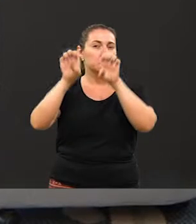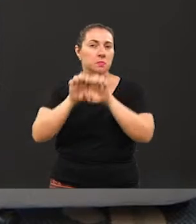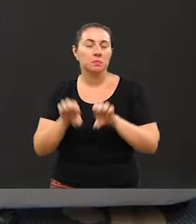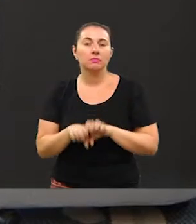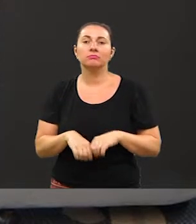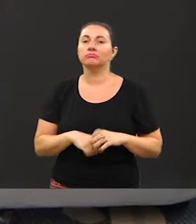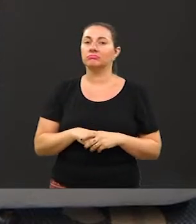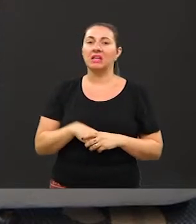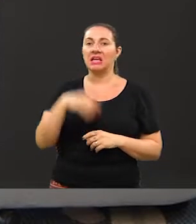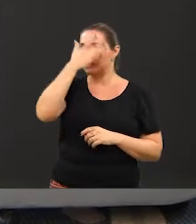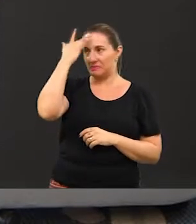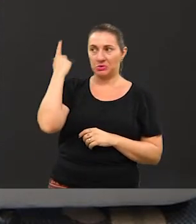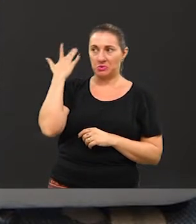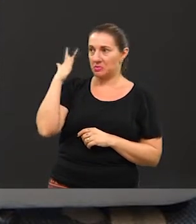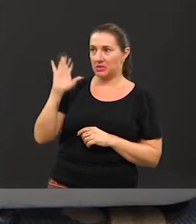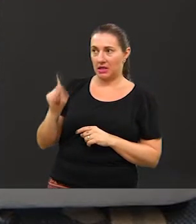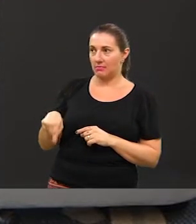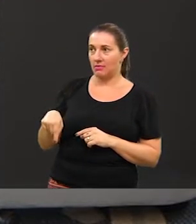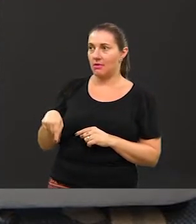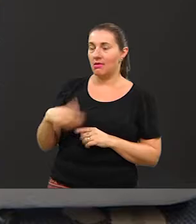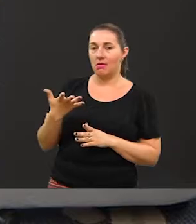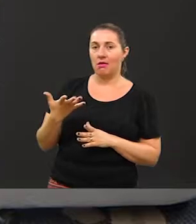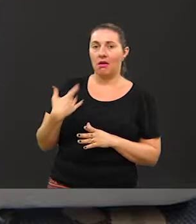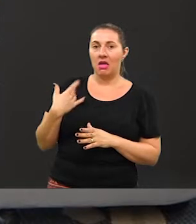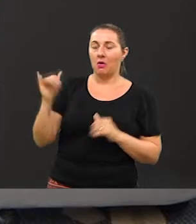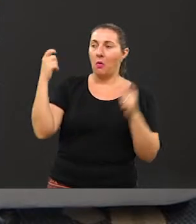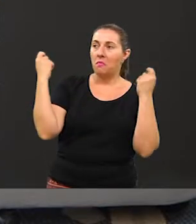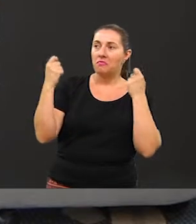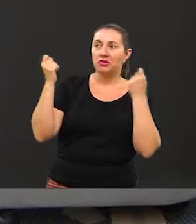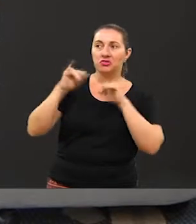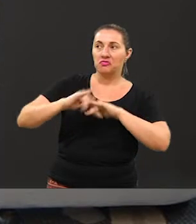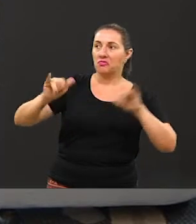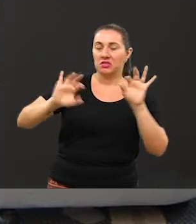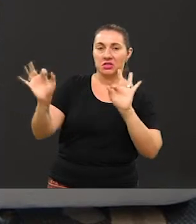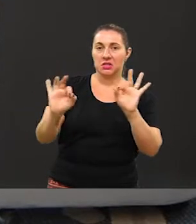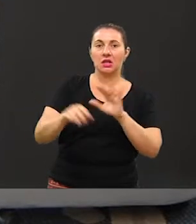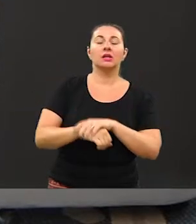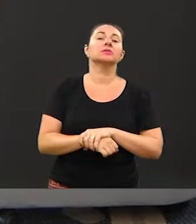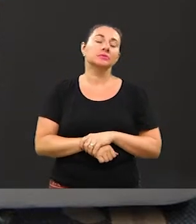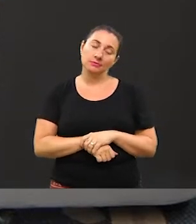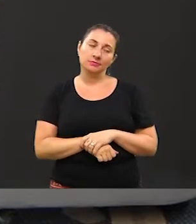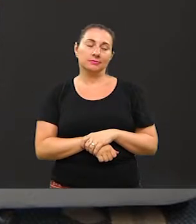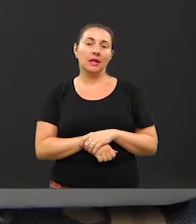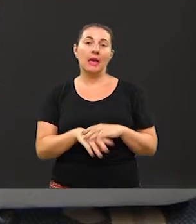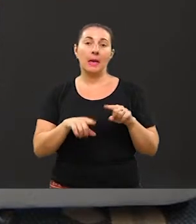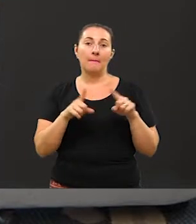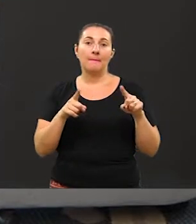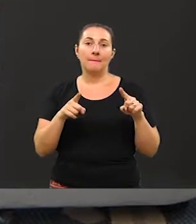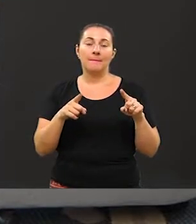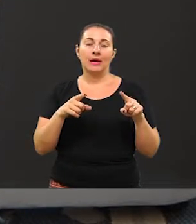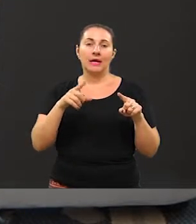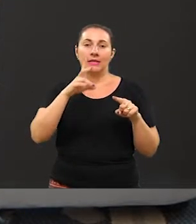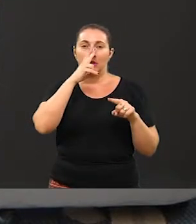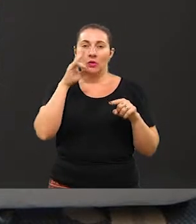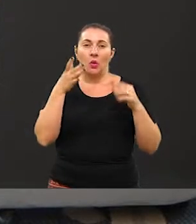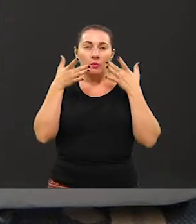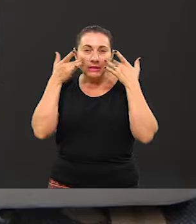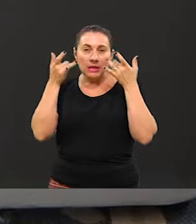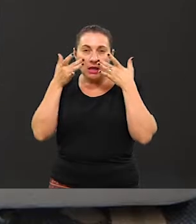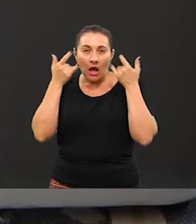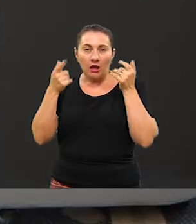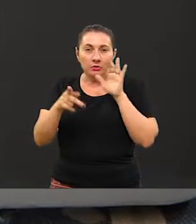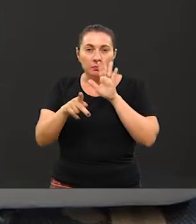legal. A maioria das pessoas não deve saber disso, né? Porque não conhece nem o festival de dança. Então, imagina. Mas a entrada no Bolshoi também, ela